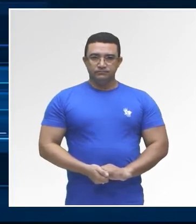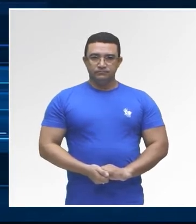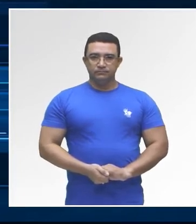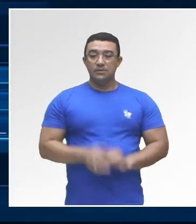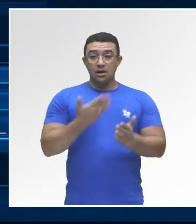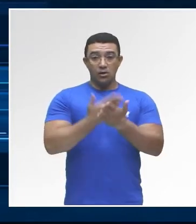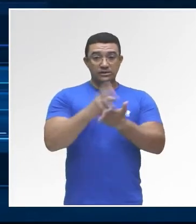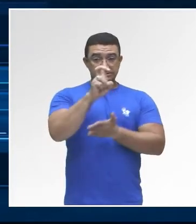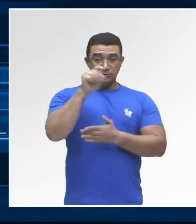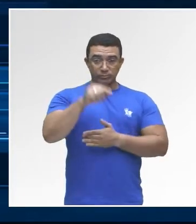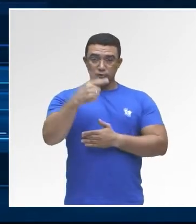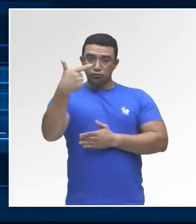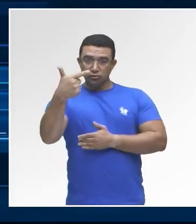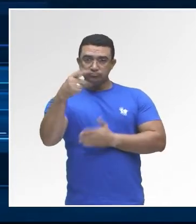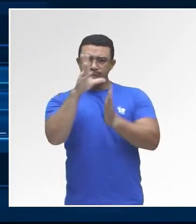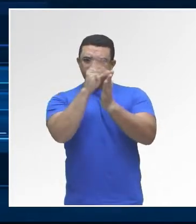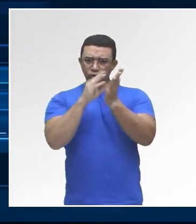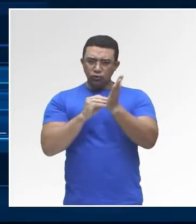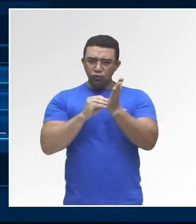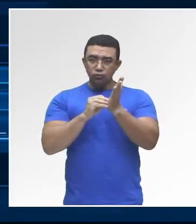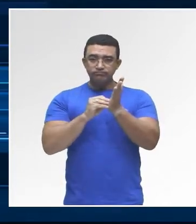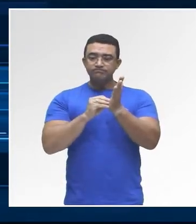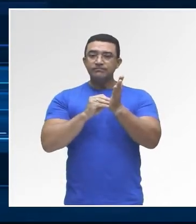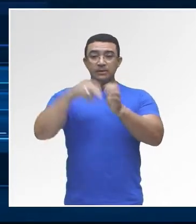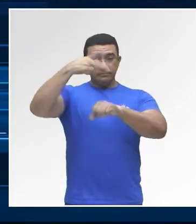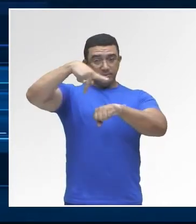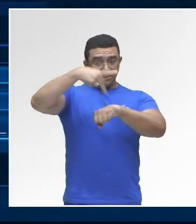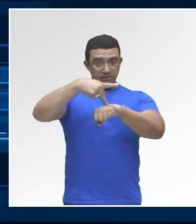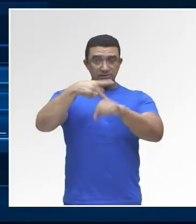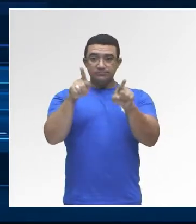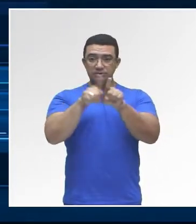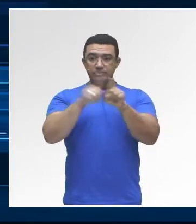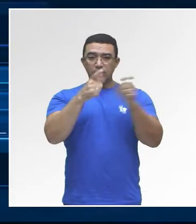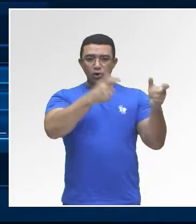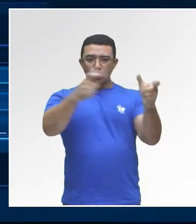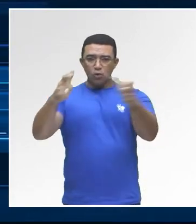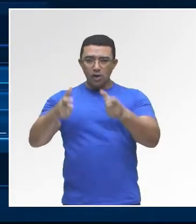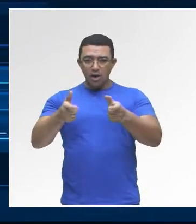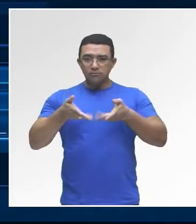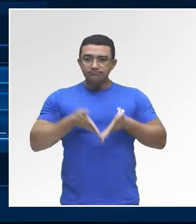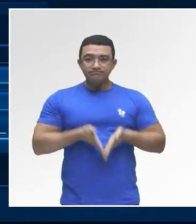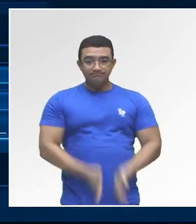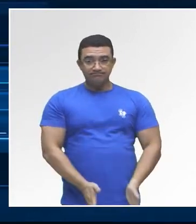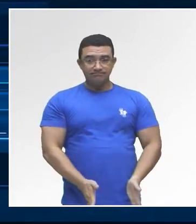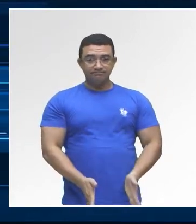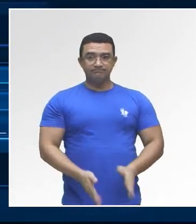Aula 5.2. Conteúdo. Countries and Nationalities.